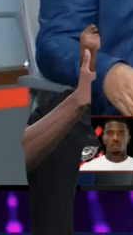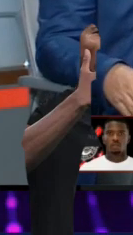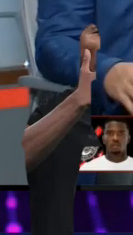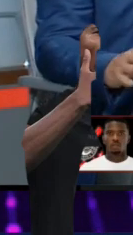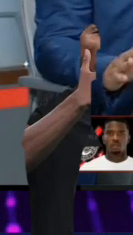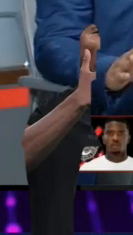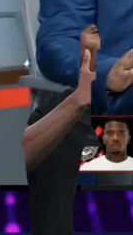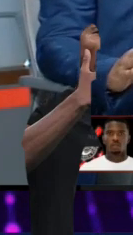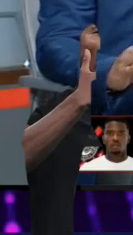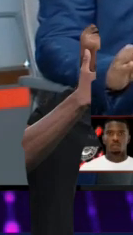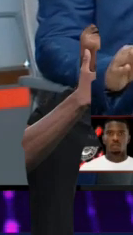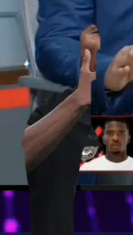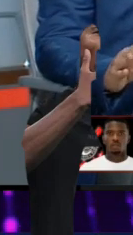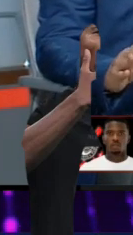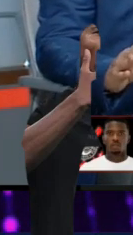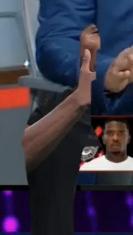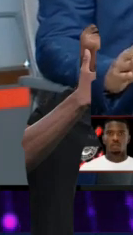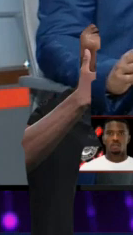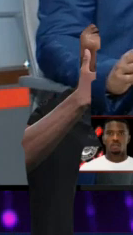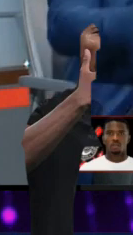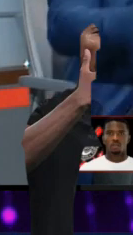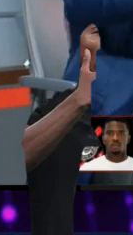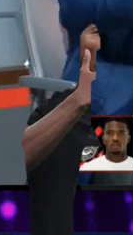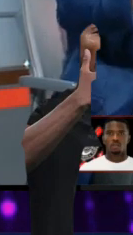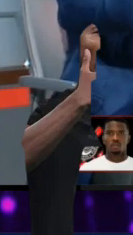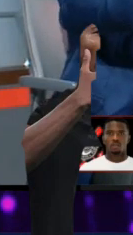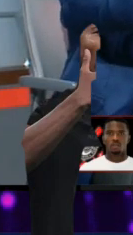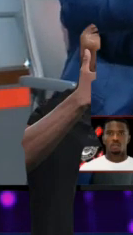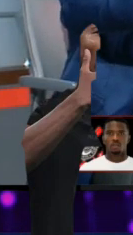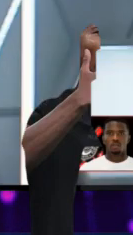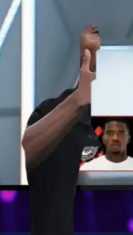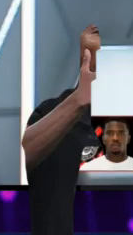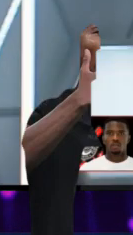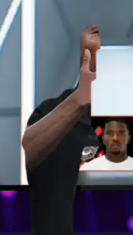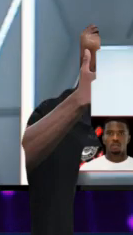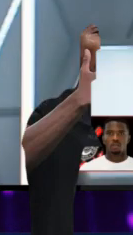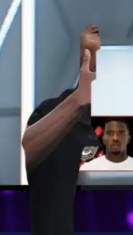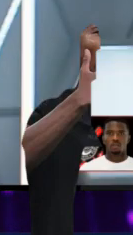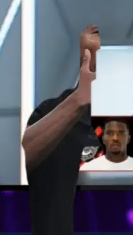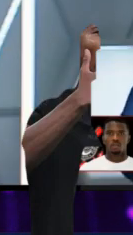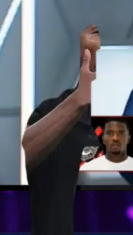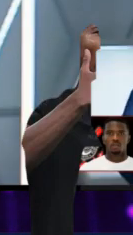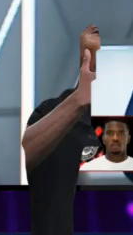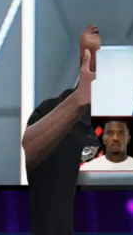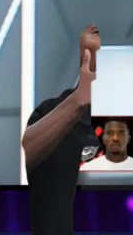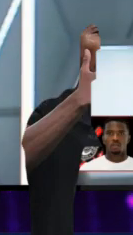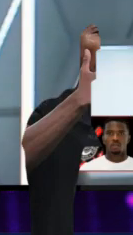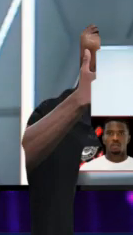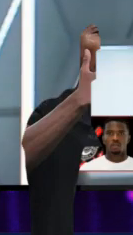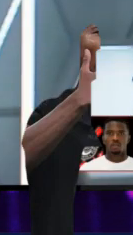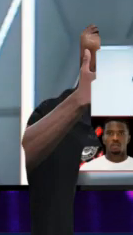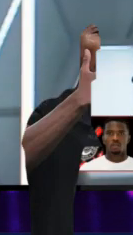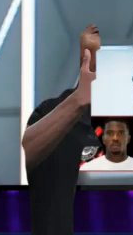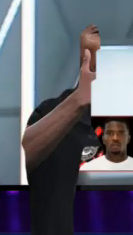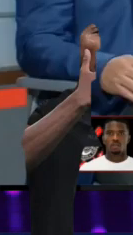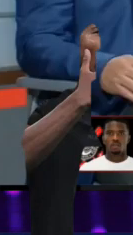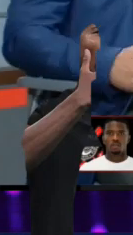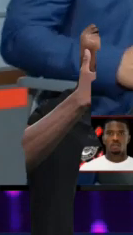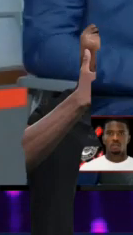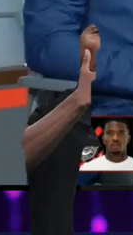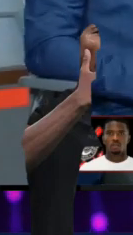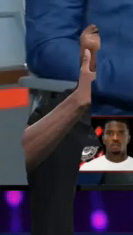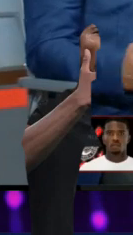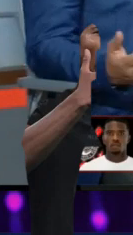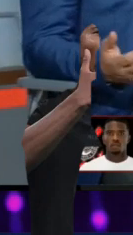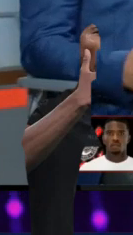Tem gente mal intencionada, então, em qualquer profissão. Então assim... Agora, eu não vou concordar se ele chegou ali e... Vamos ver mais uma vez, pra gente, aí ele